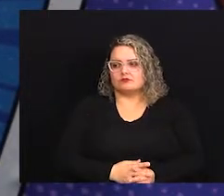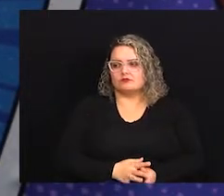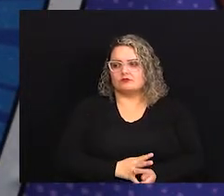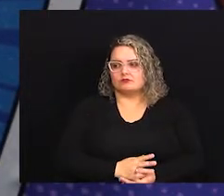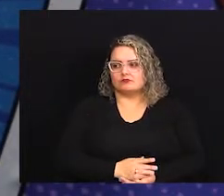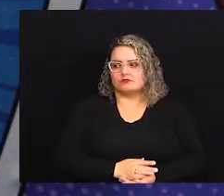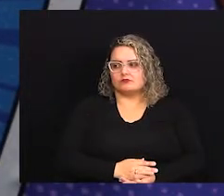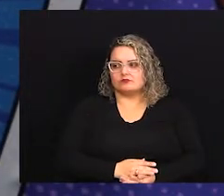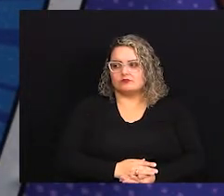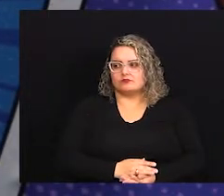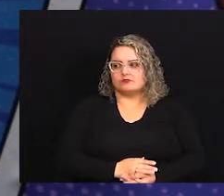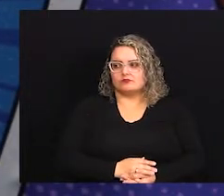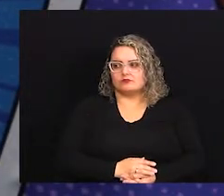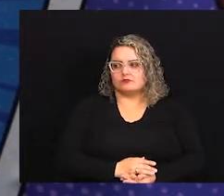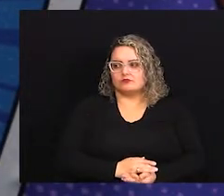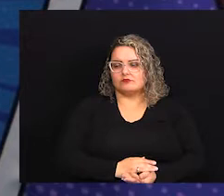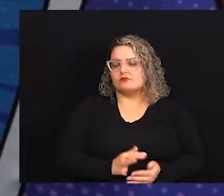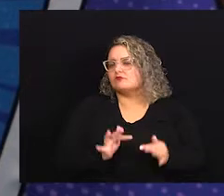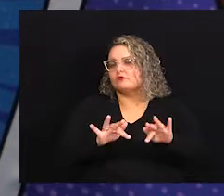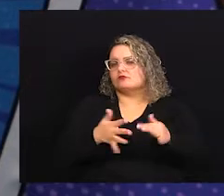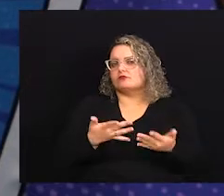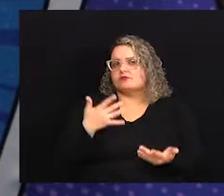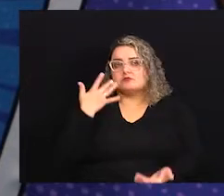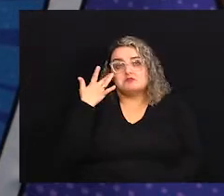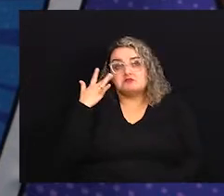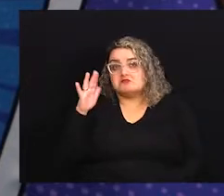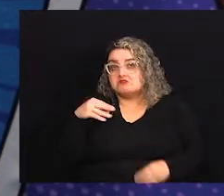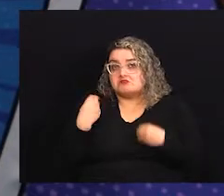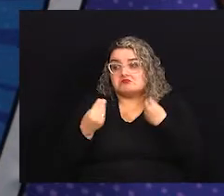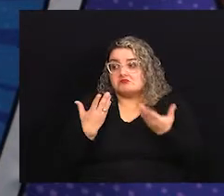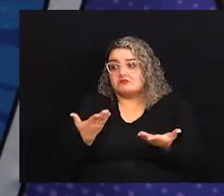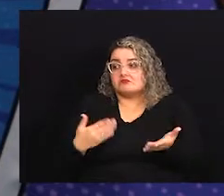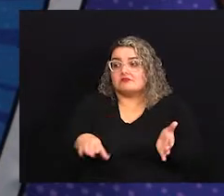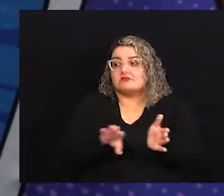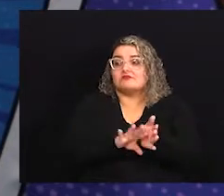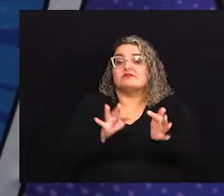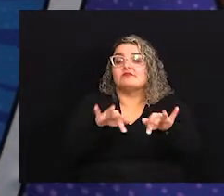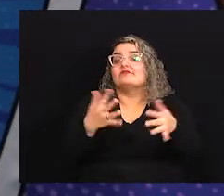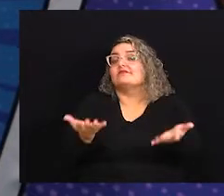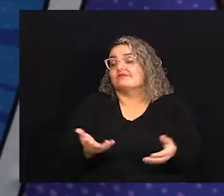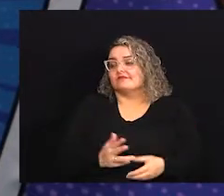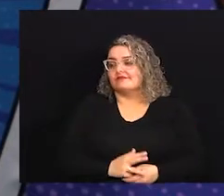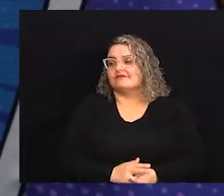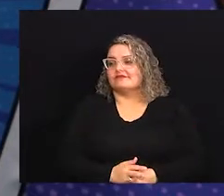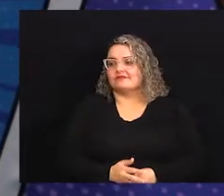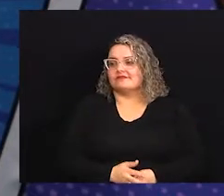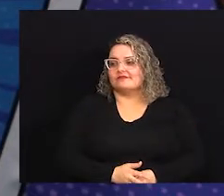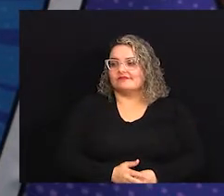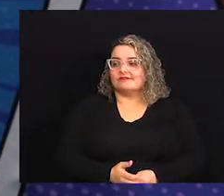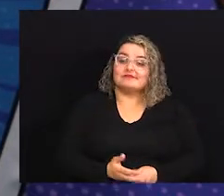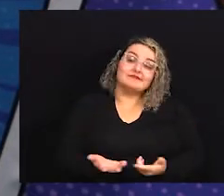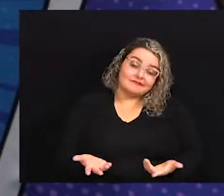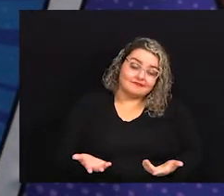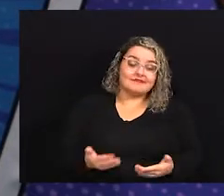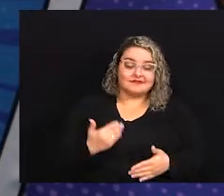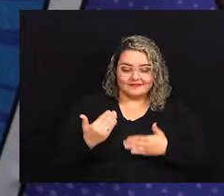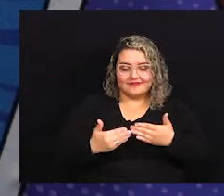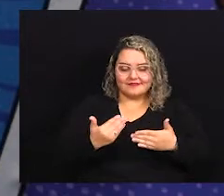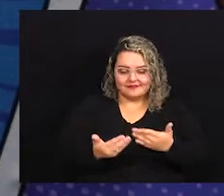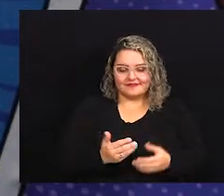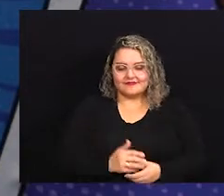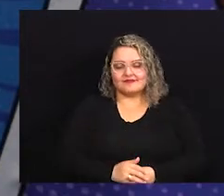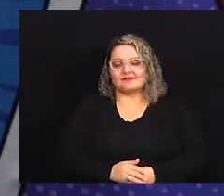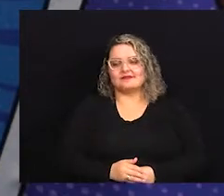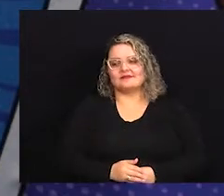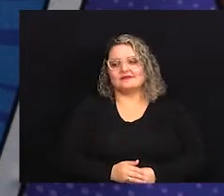ia acabar, mas eu não tinha a menor ideia de como chegar lá. E isso foi um processo,